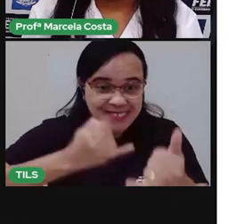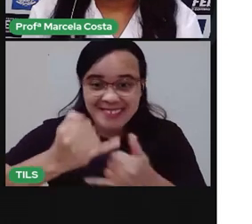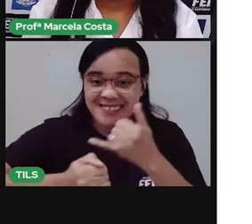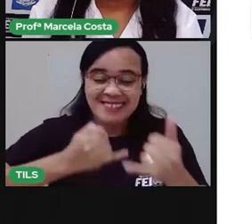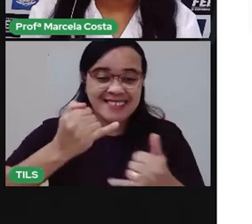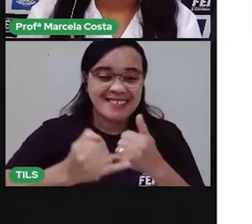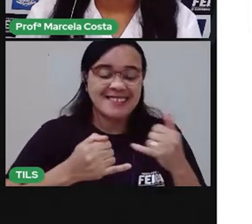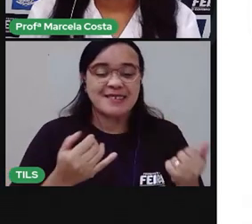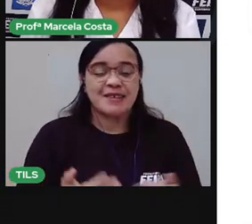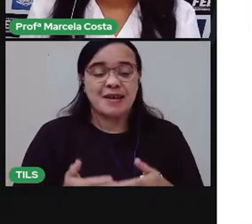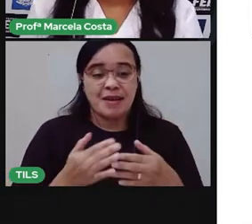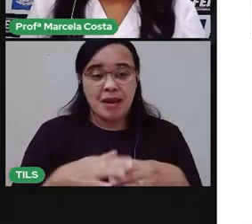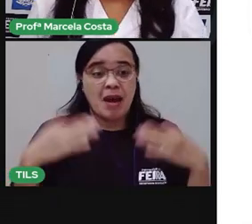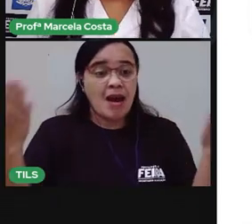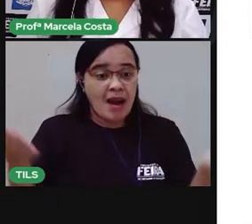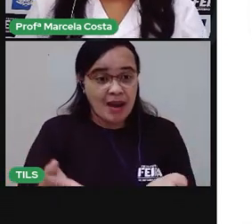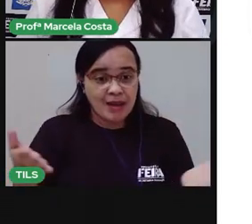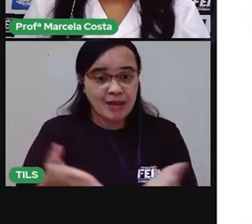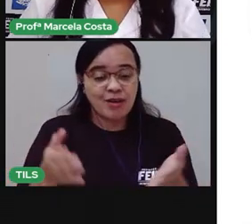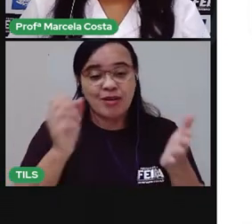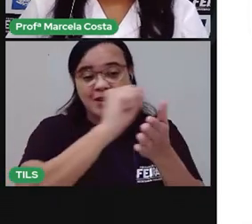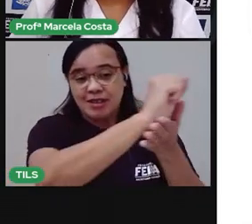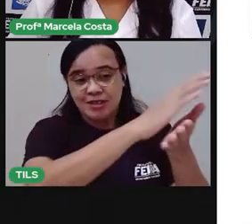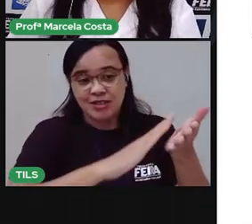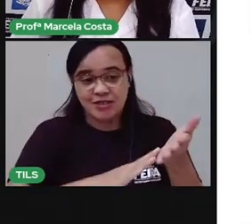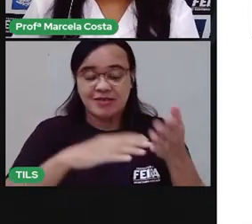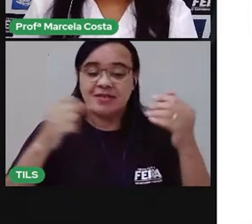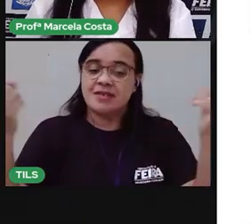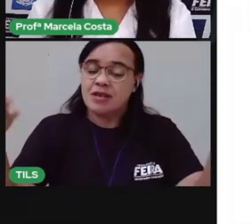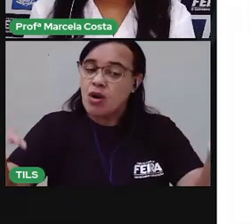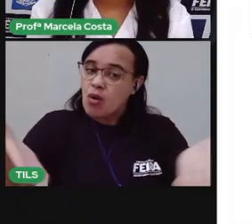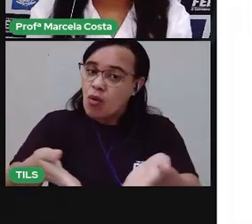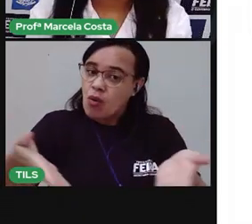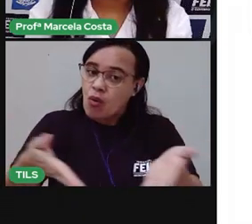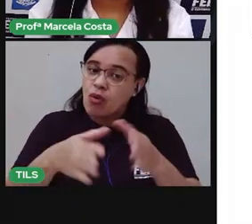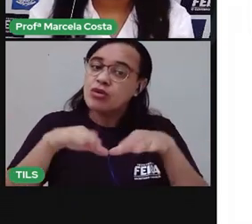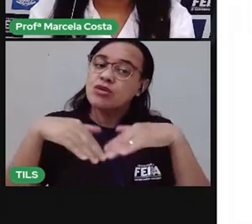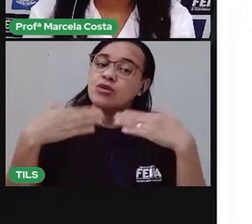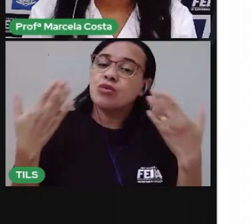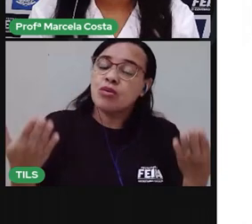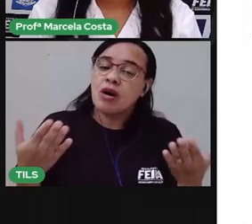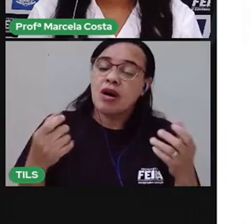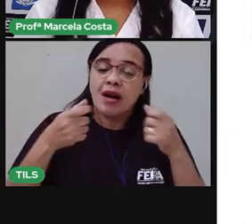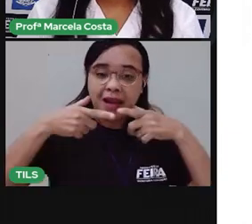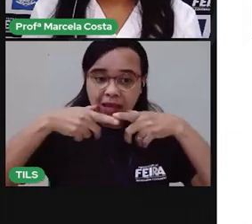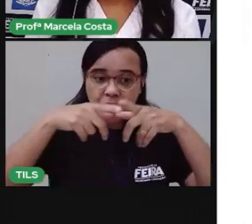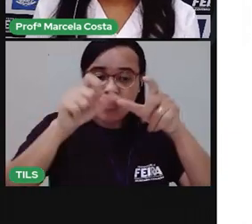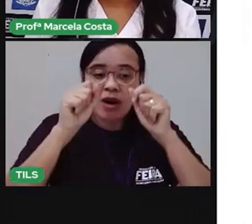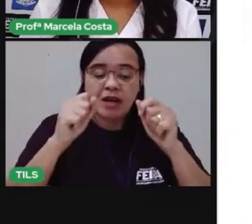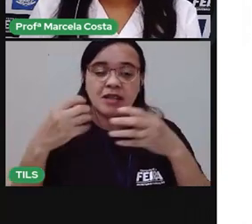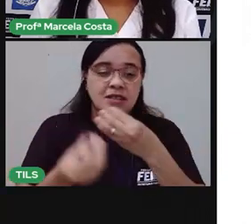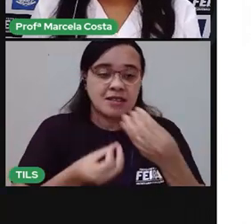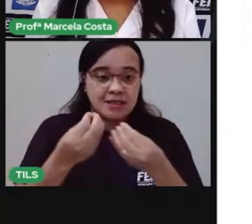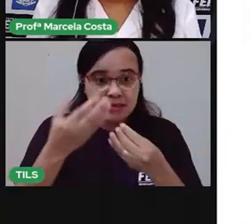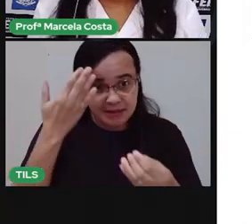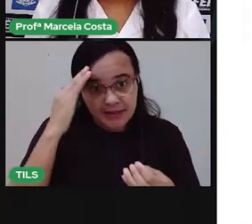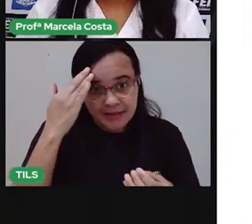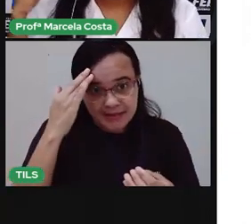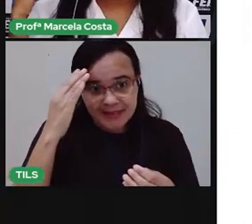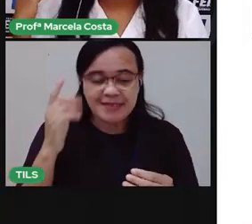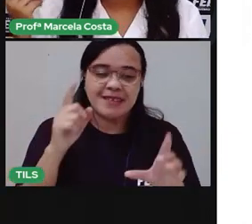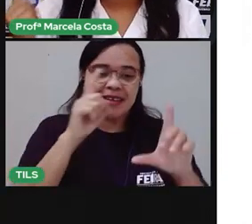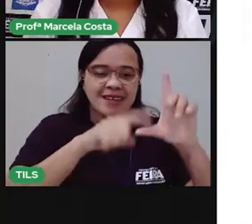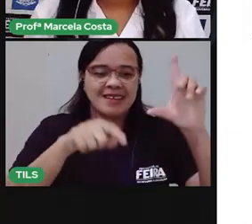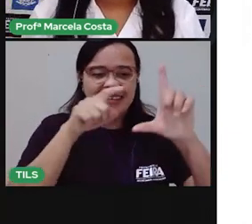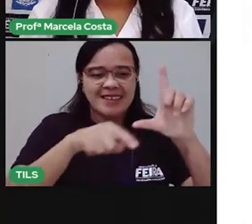agora vamos olhar que atividade hoje atividade de linguagem comunicar com as letras